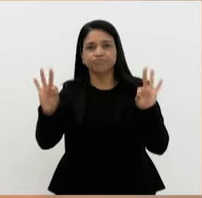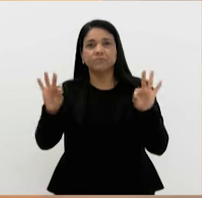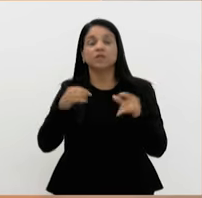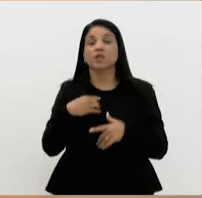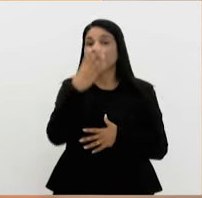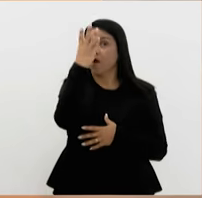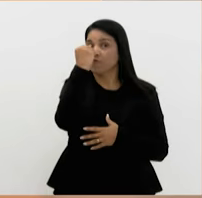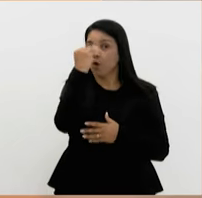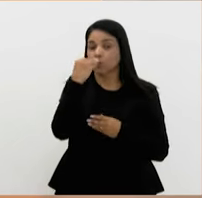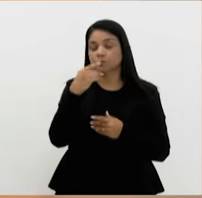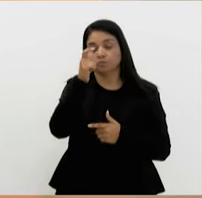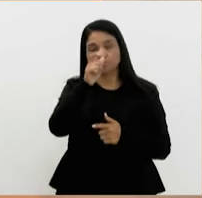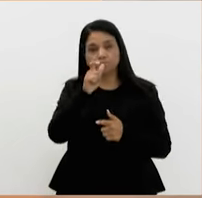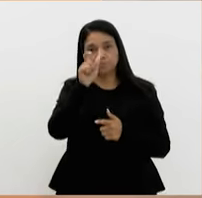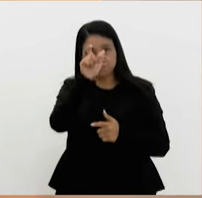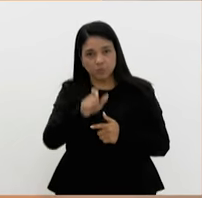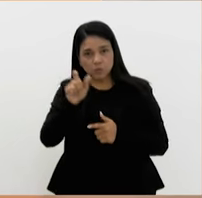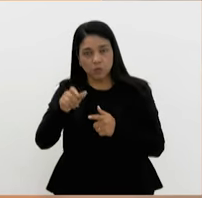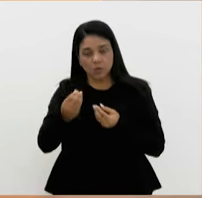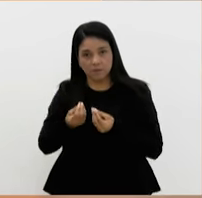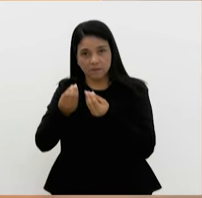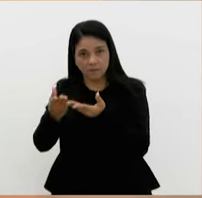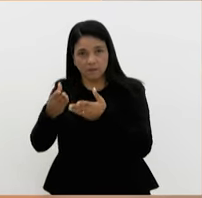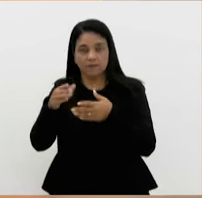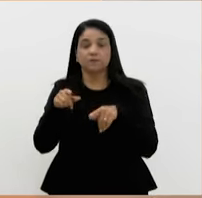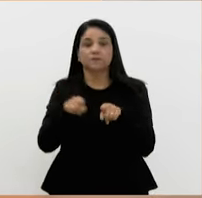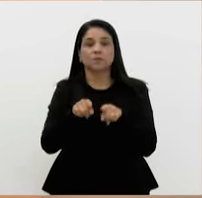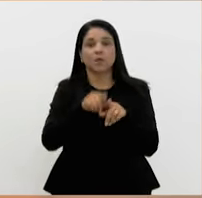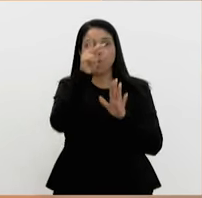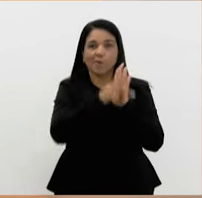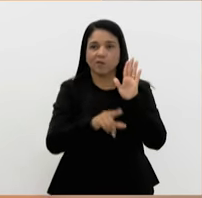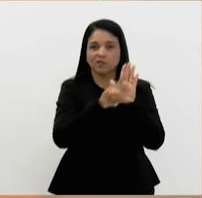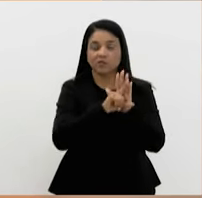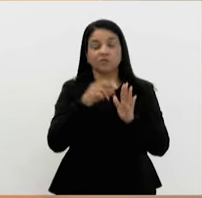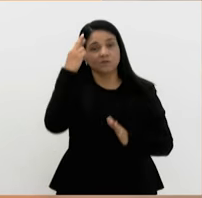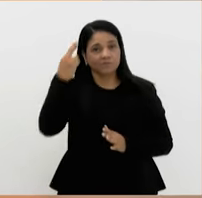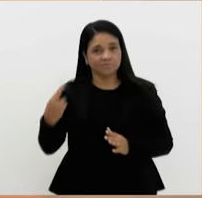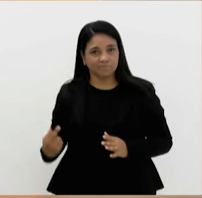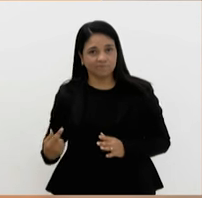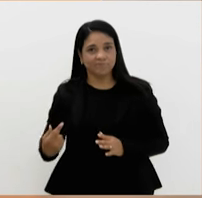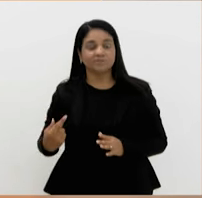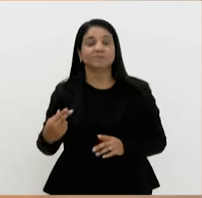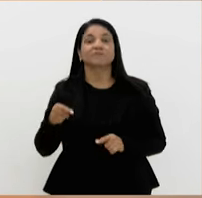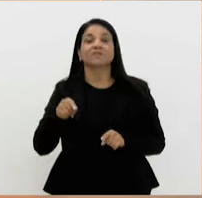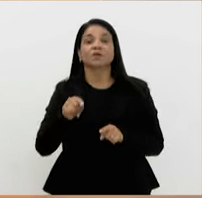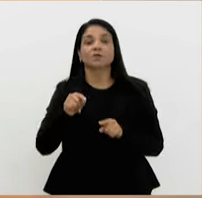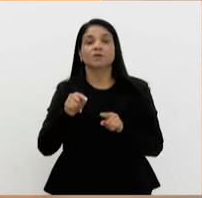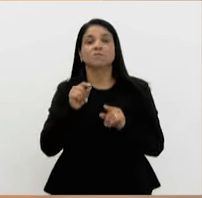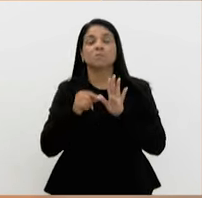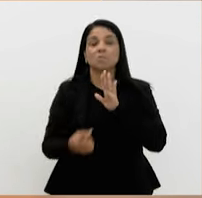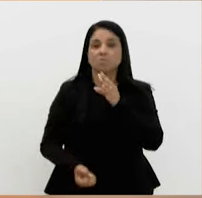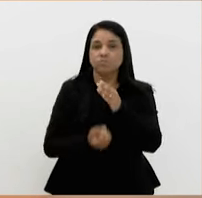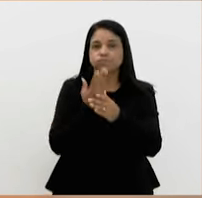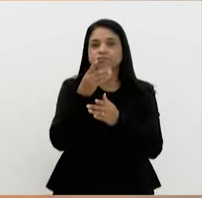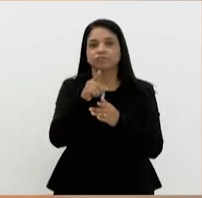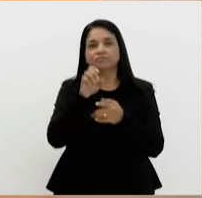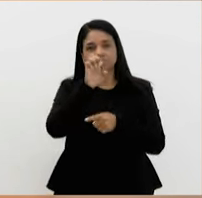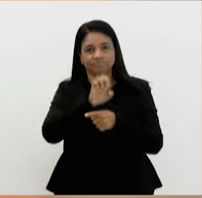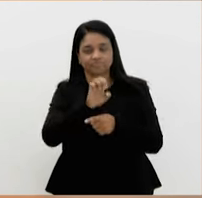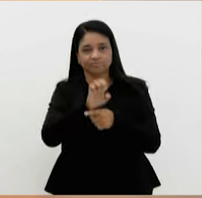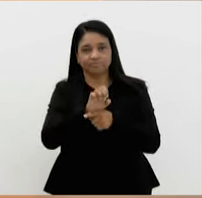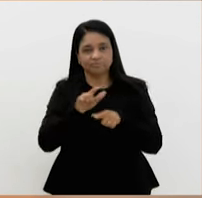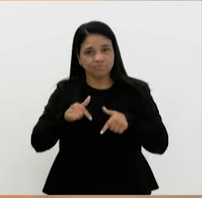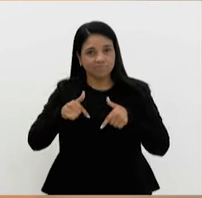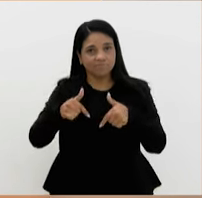entregador. Também na pauta desta terça-feira, projeto da deputada Renata Souza, que institui um programa estadual de efetivação